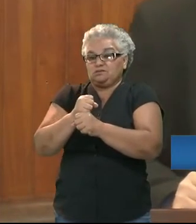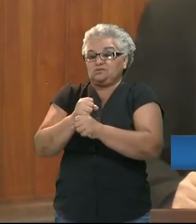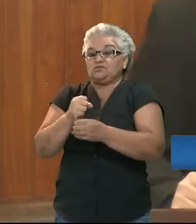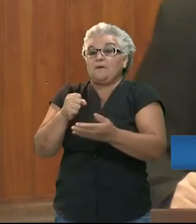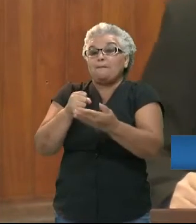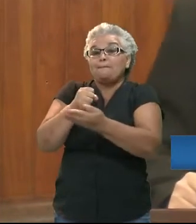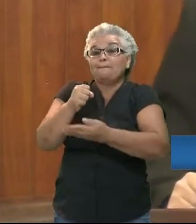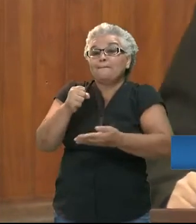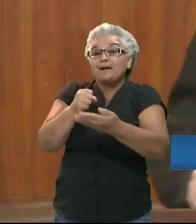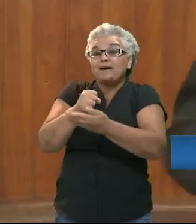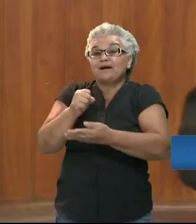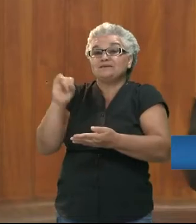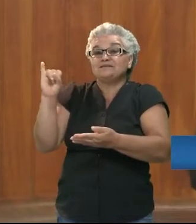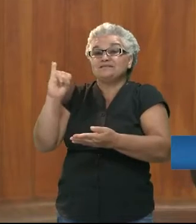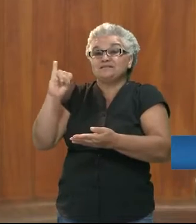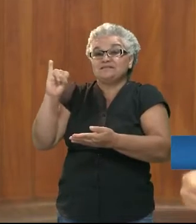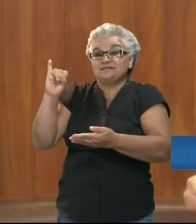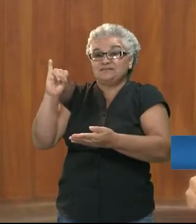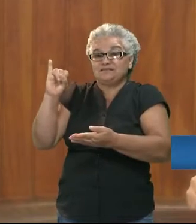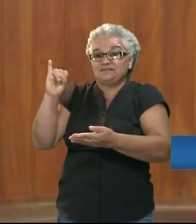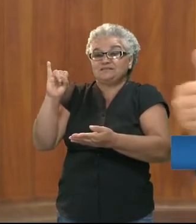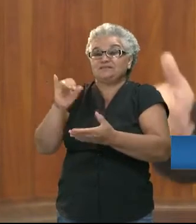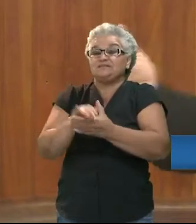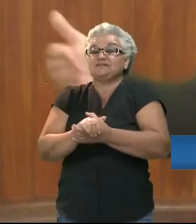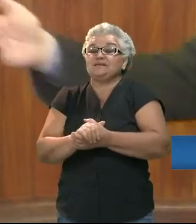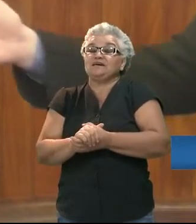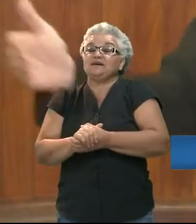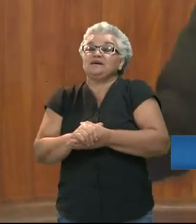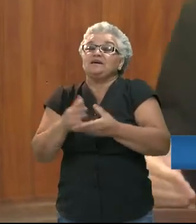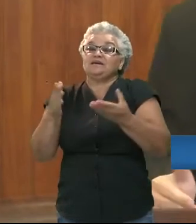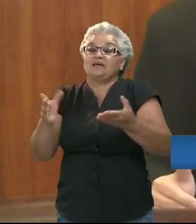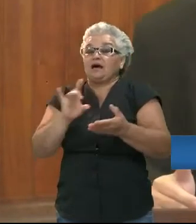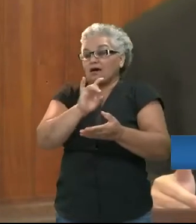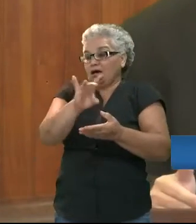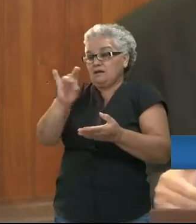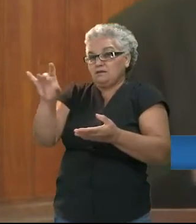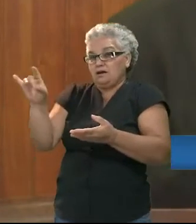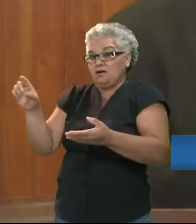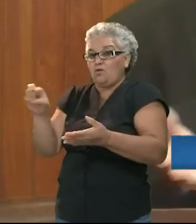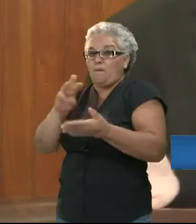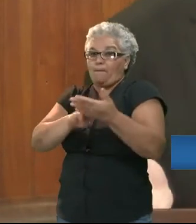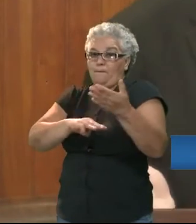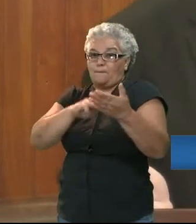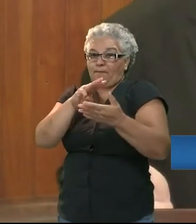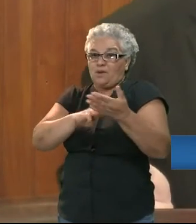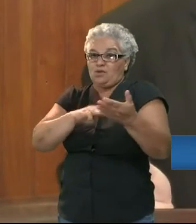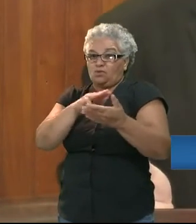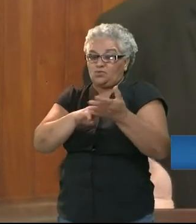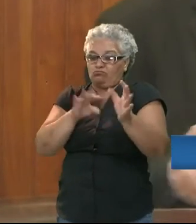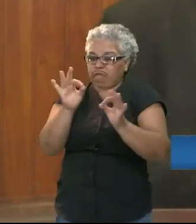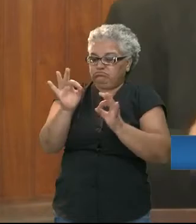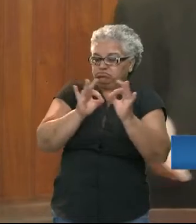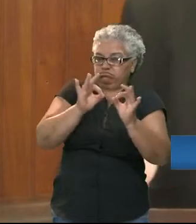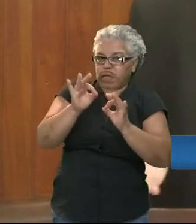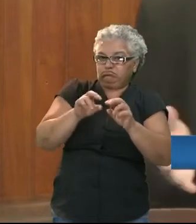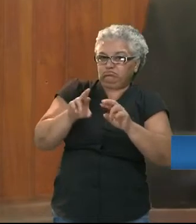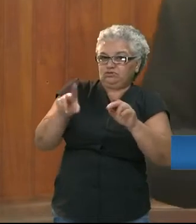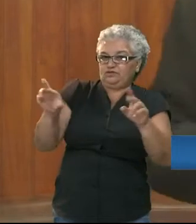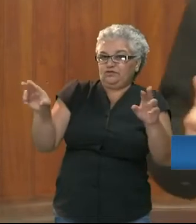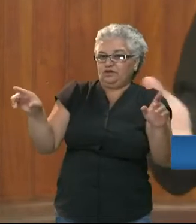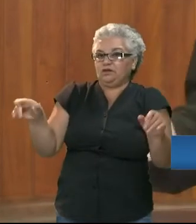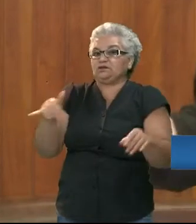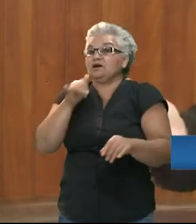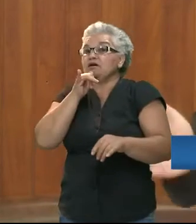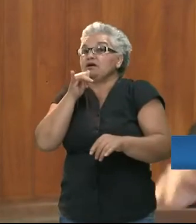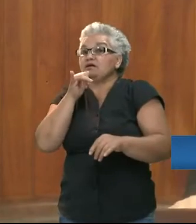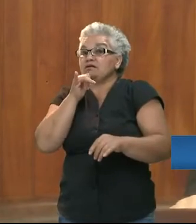índices oficiais de correção, que poderia ser qualquer um desses 3, e cada um deles recebe uma metodologia de cálculo diferente. Por exemplo, está